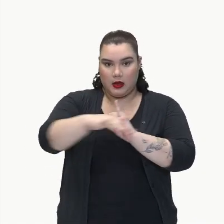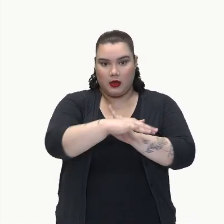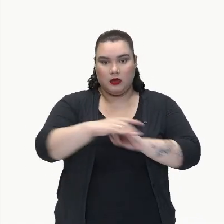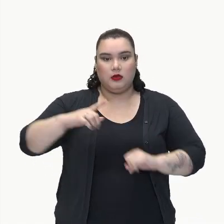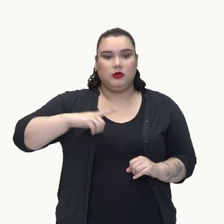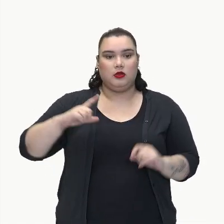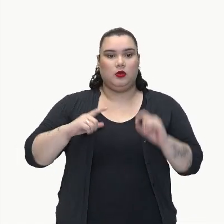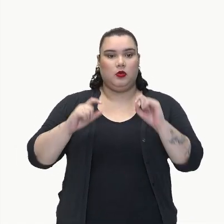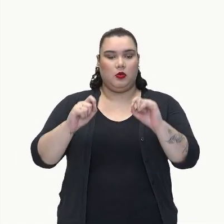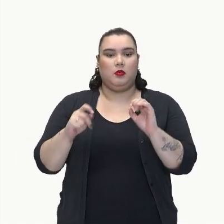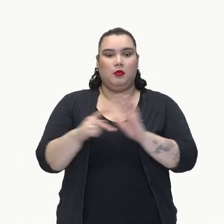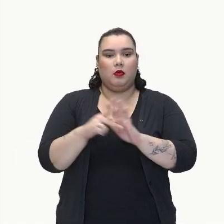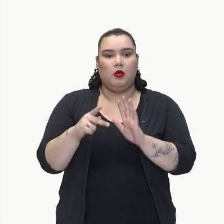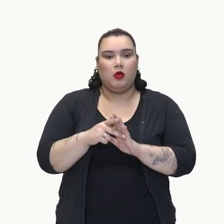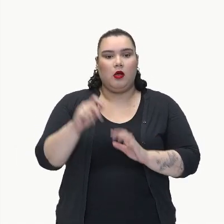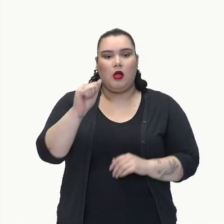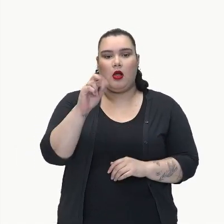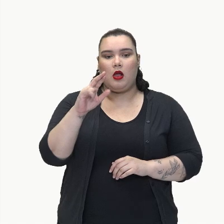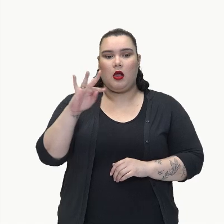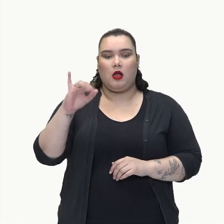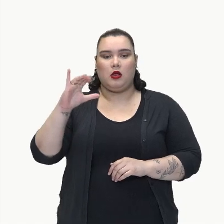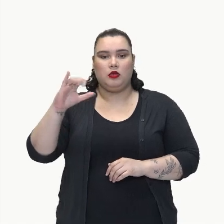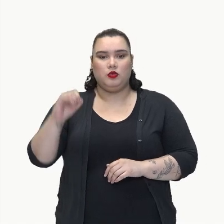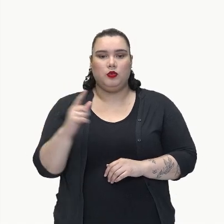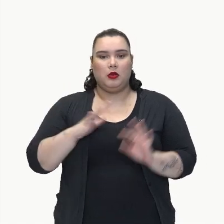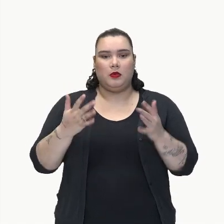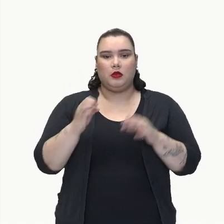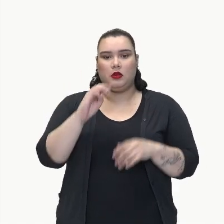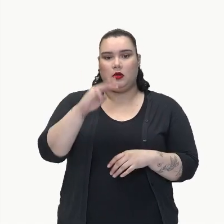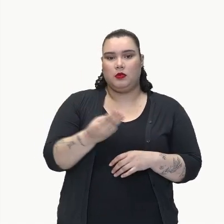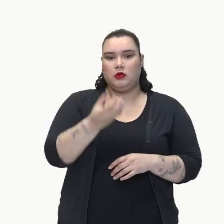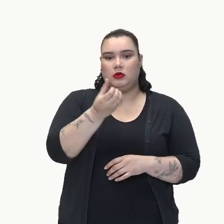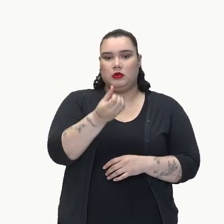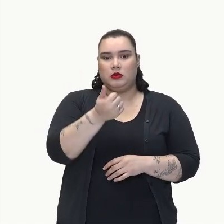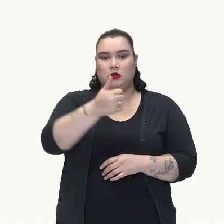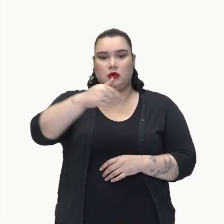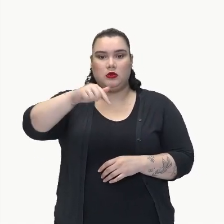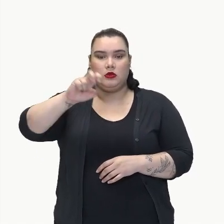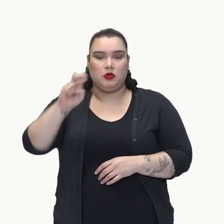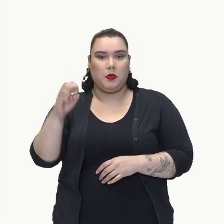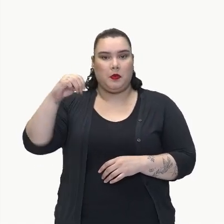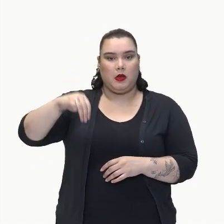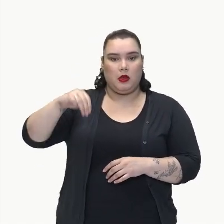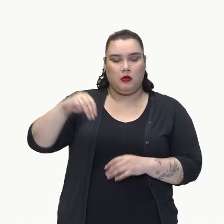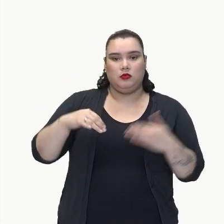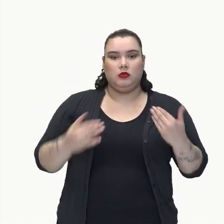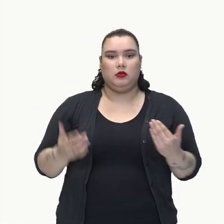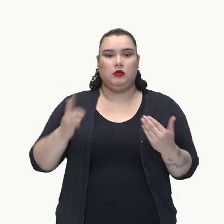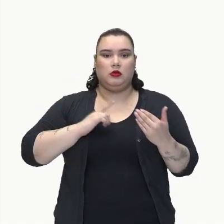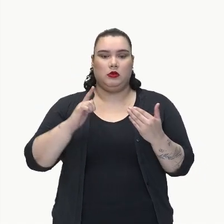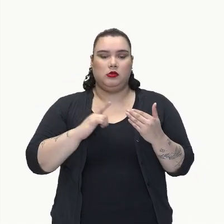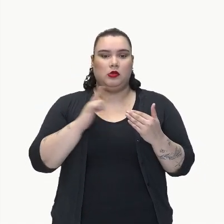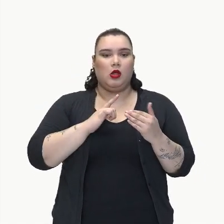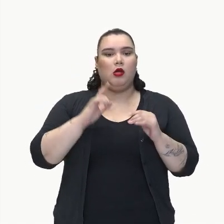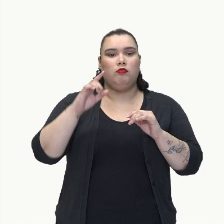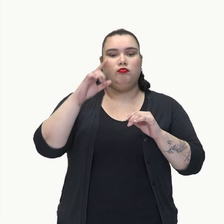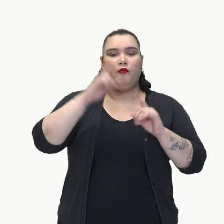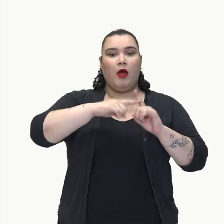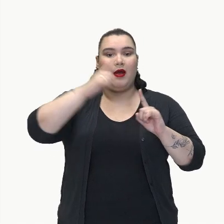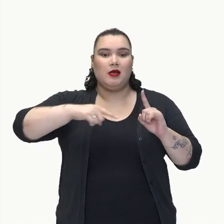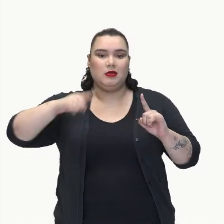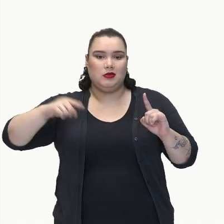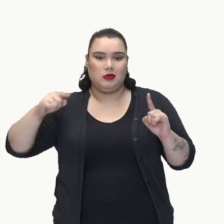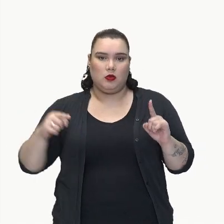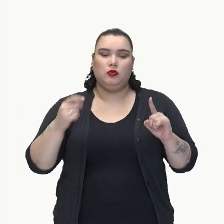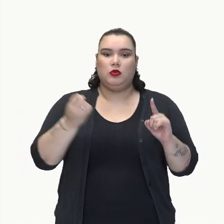3.175 metros, mas na imensa maioria aqui das ilhas, nós temos baixas altitudes em relação ao